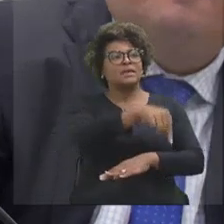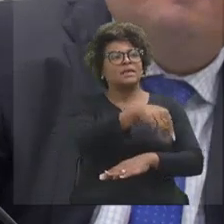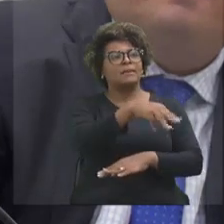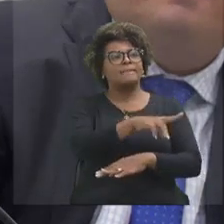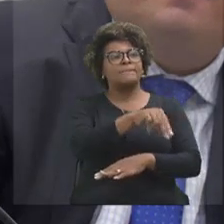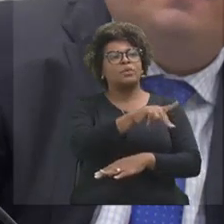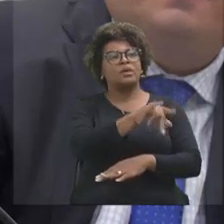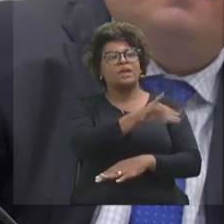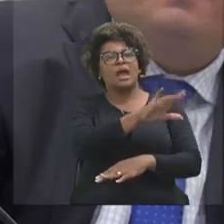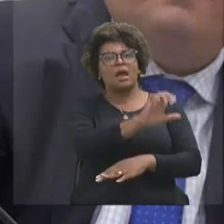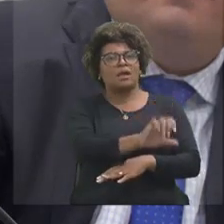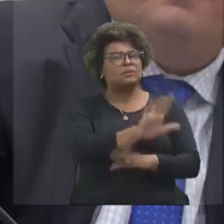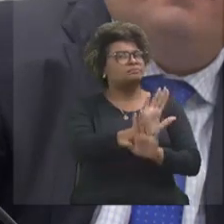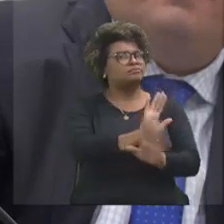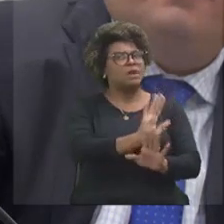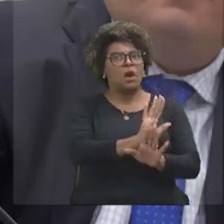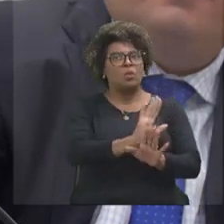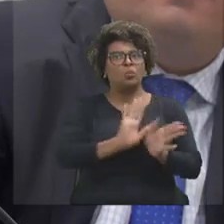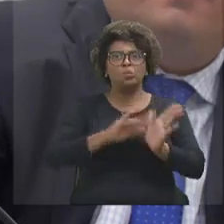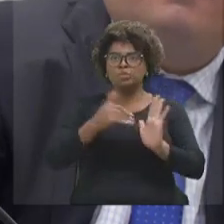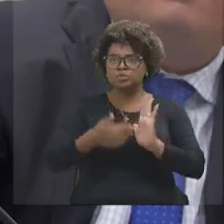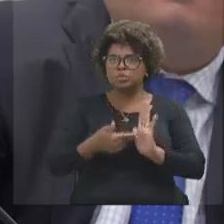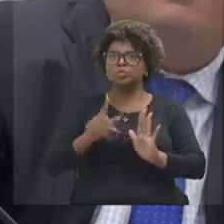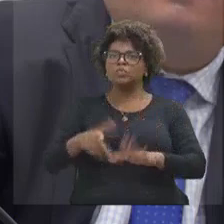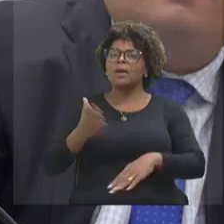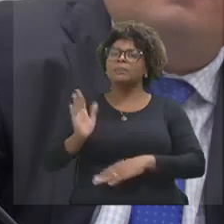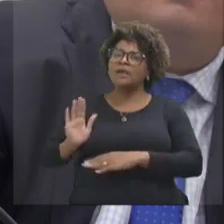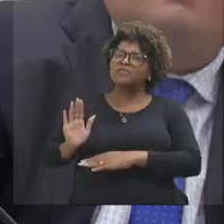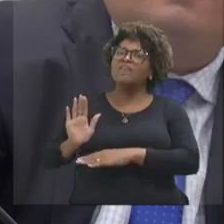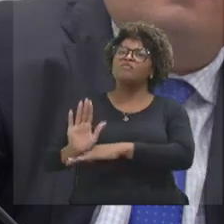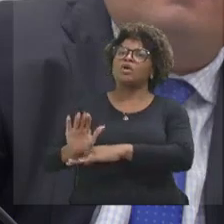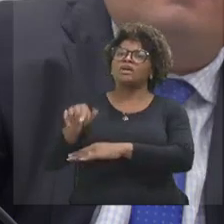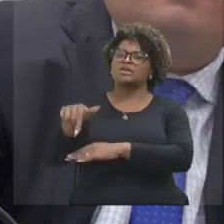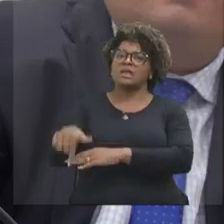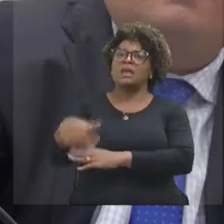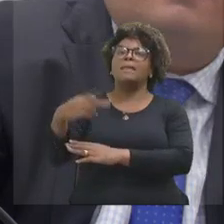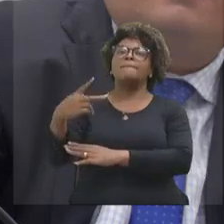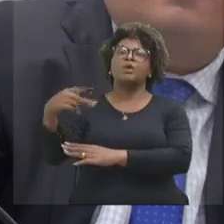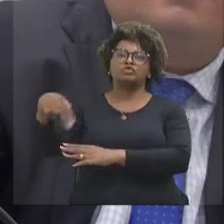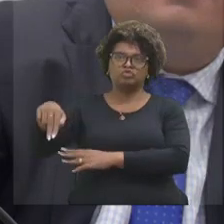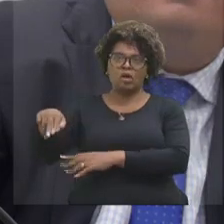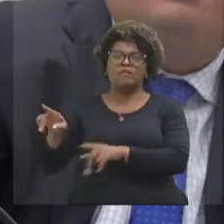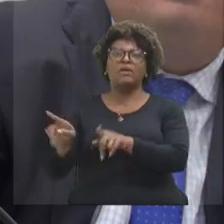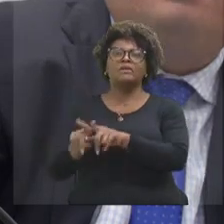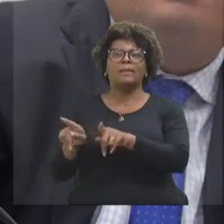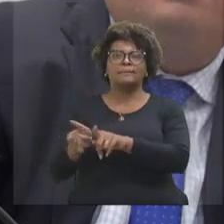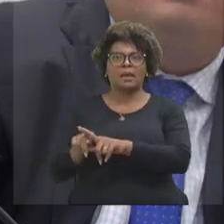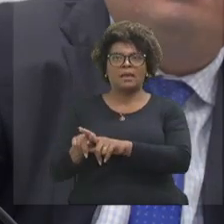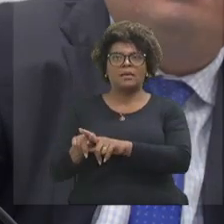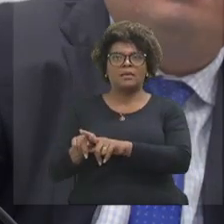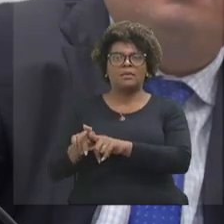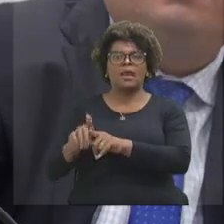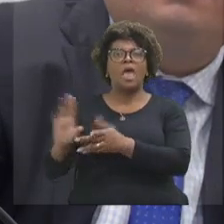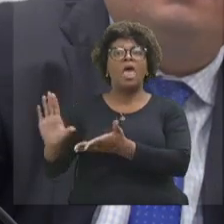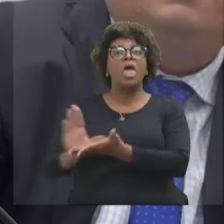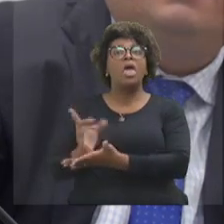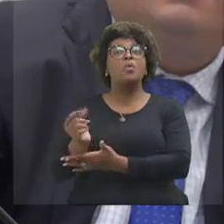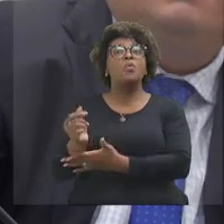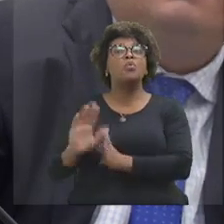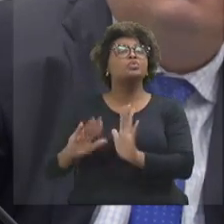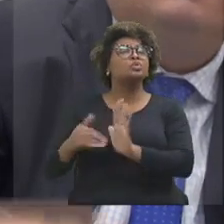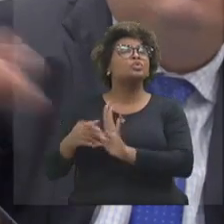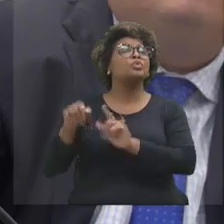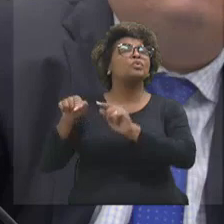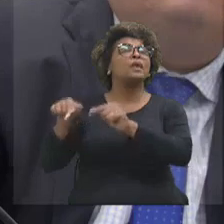Ponte Nova também Deputado Adriano Alvarenga mais recursos tudo que lá precisar o que nós estamos